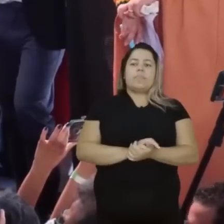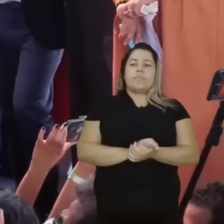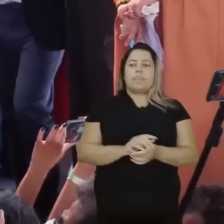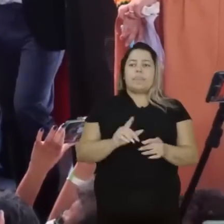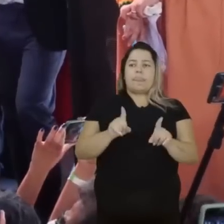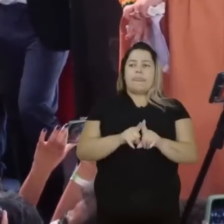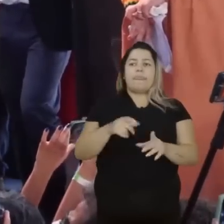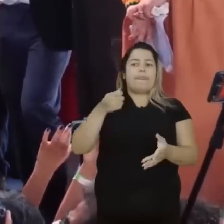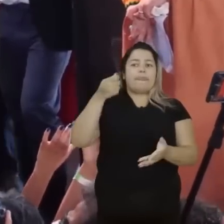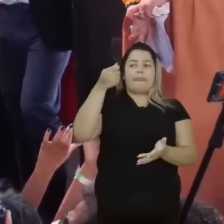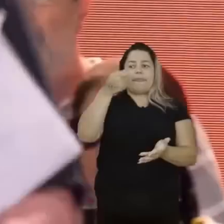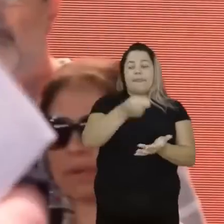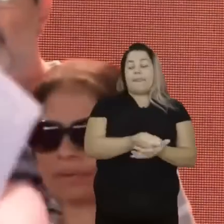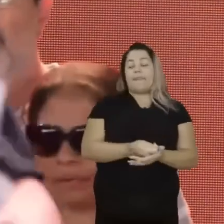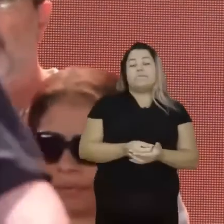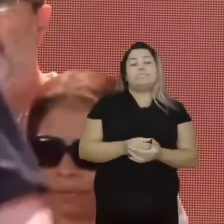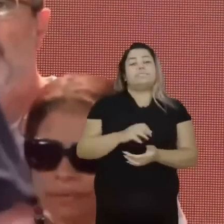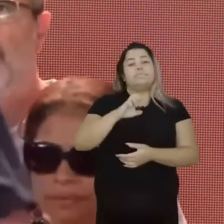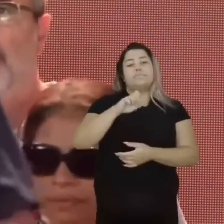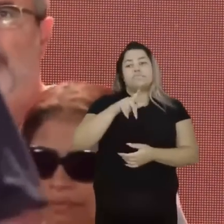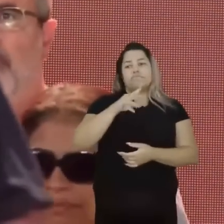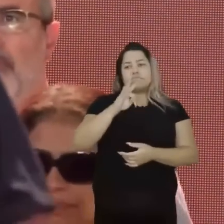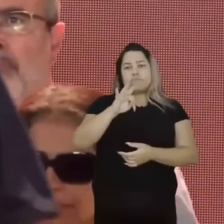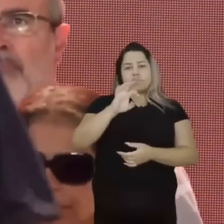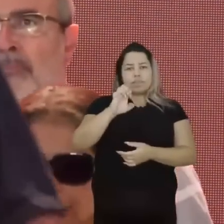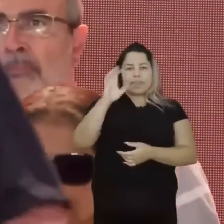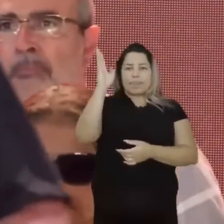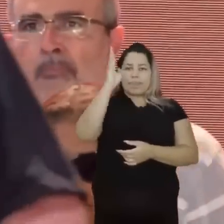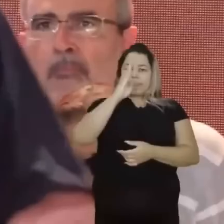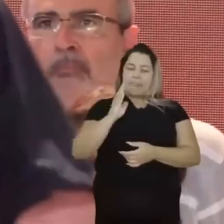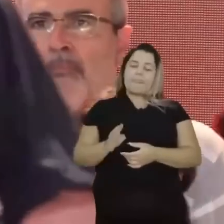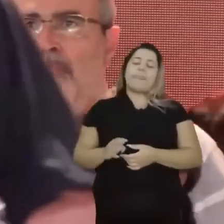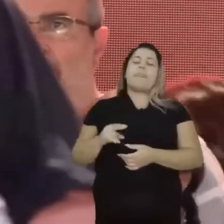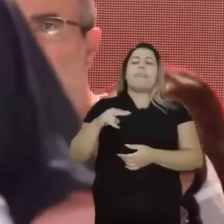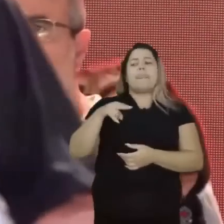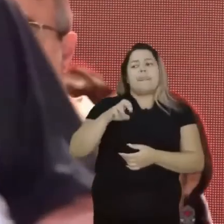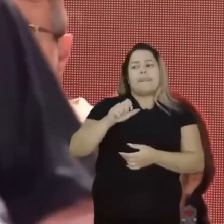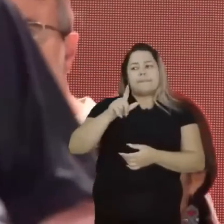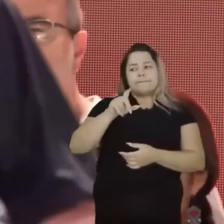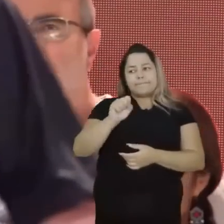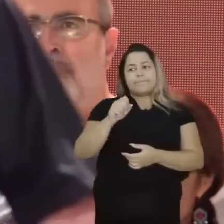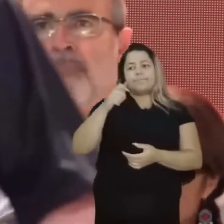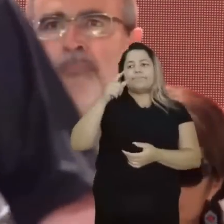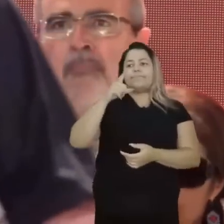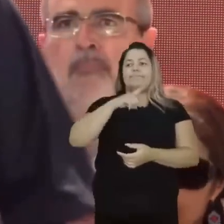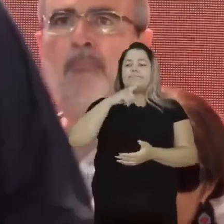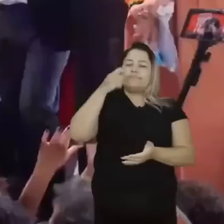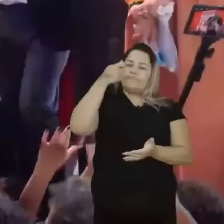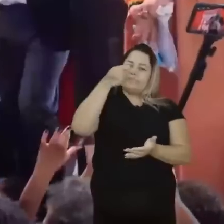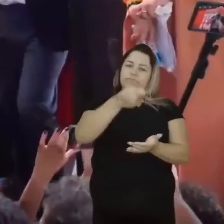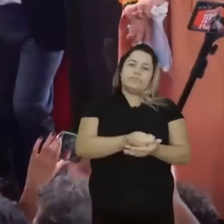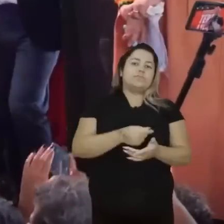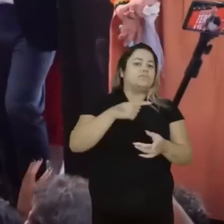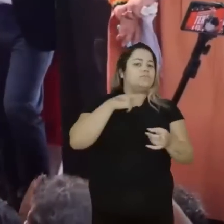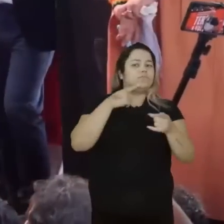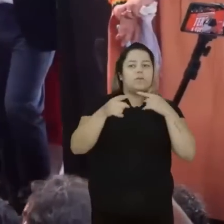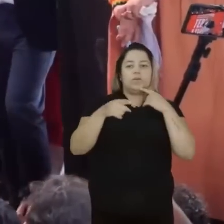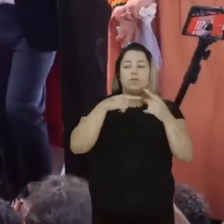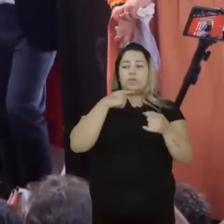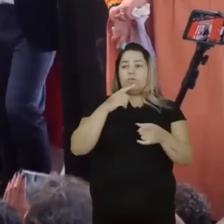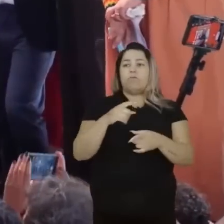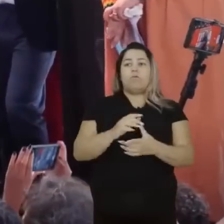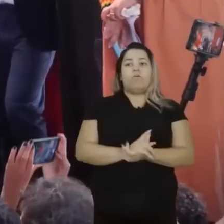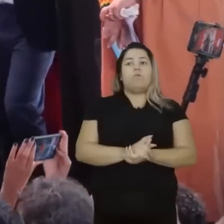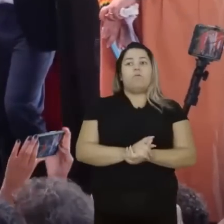é um direito da elite brasileira negar aquilo que vocês têm direito. Nenhum fazendeiro tem